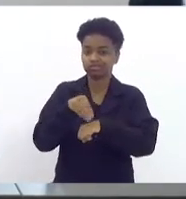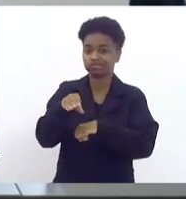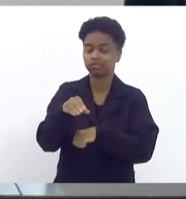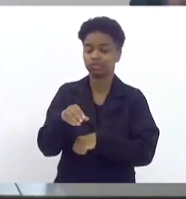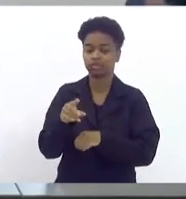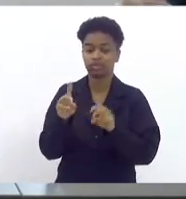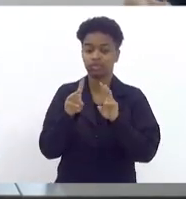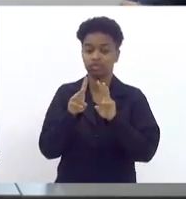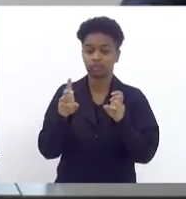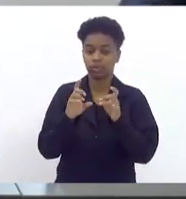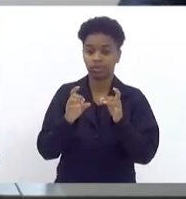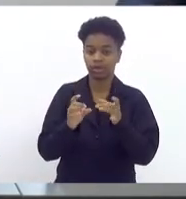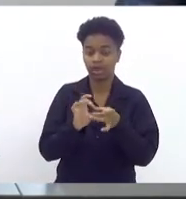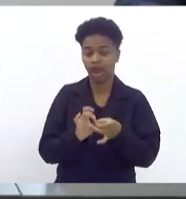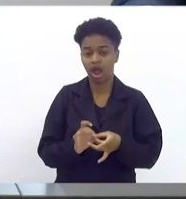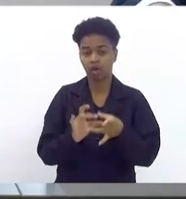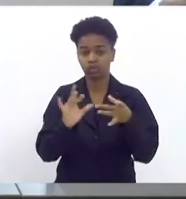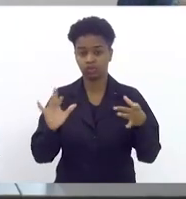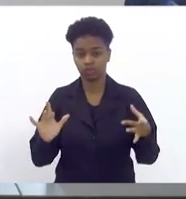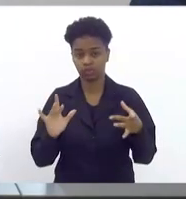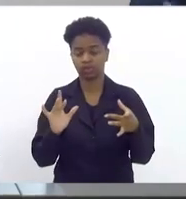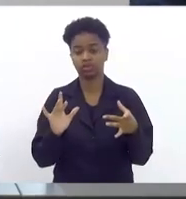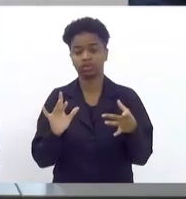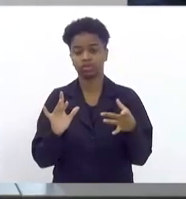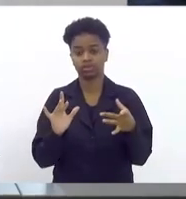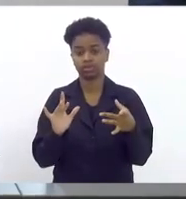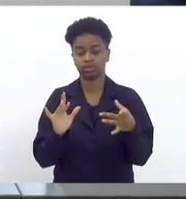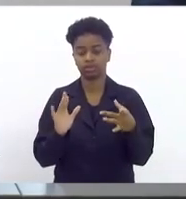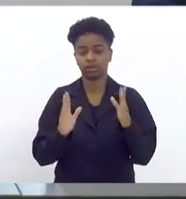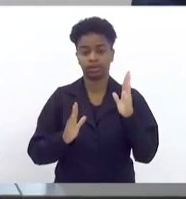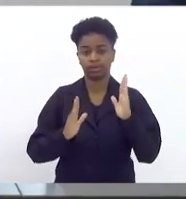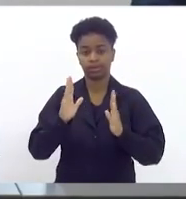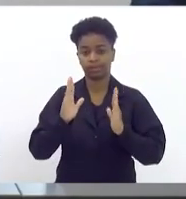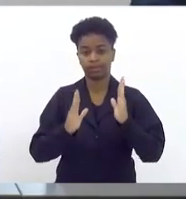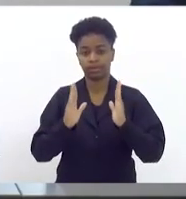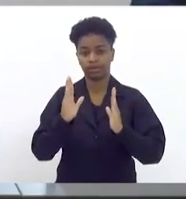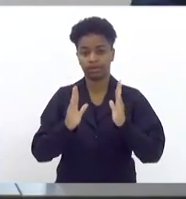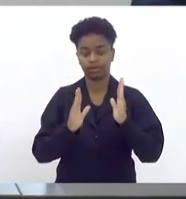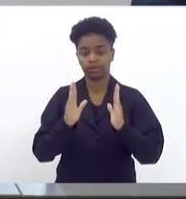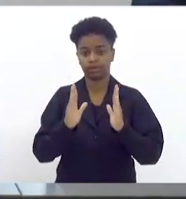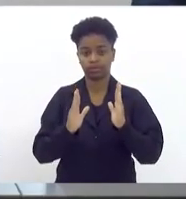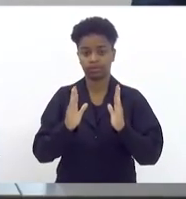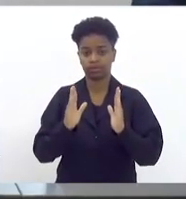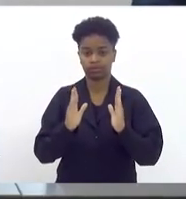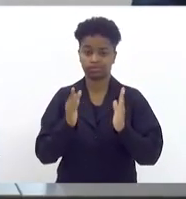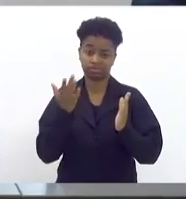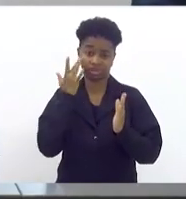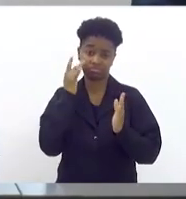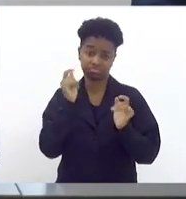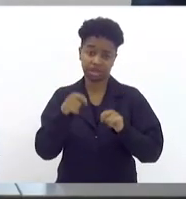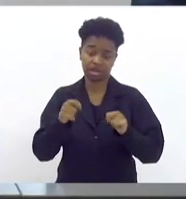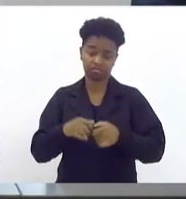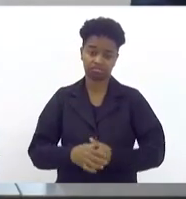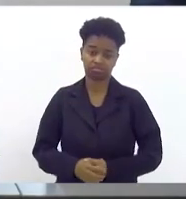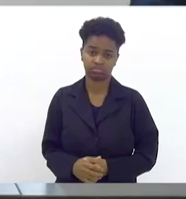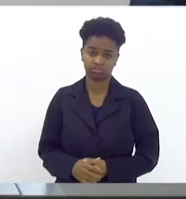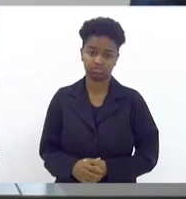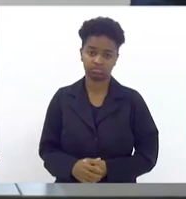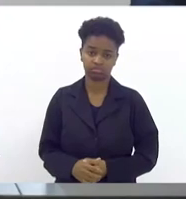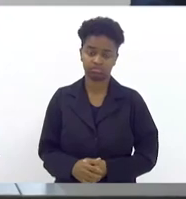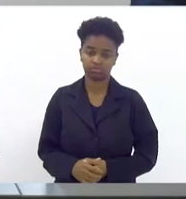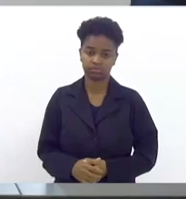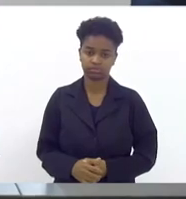hipótese autorizativa para o tempo de... Né, acho que é um caminho.